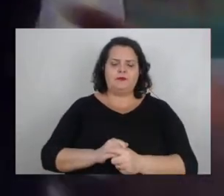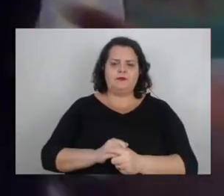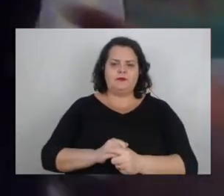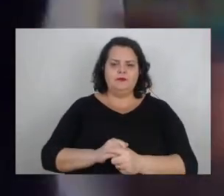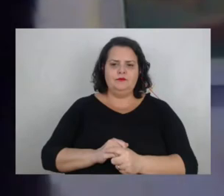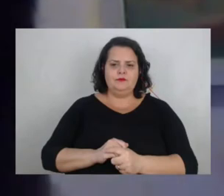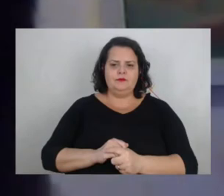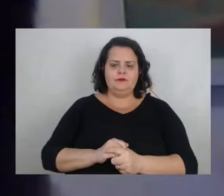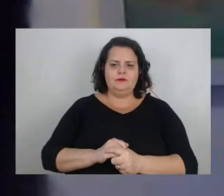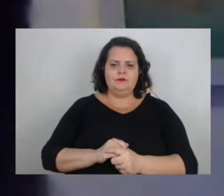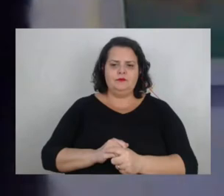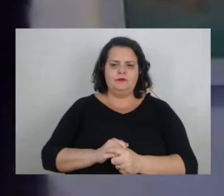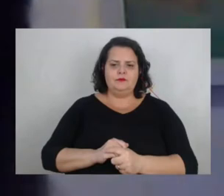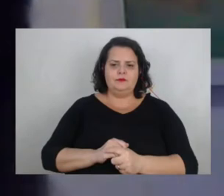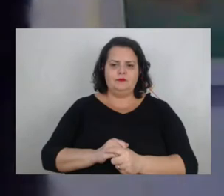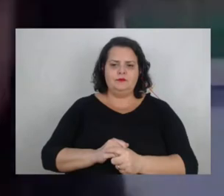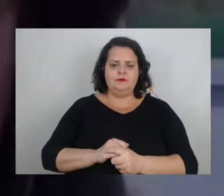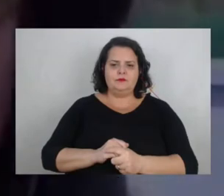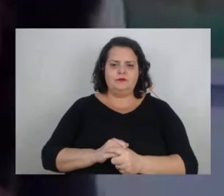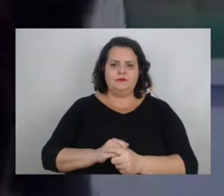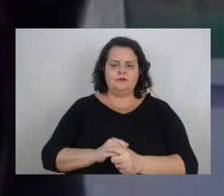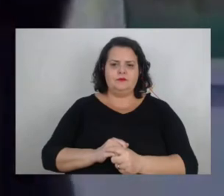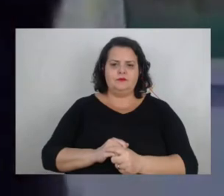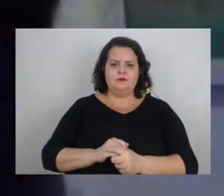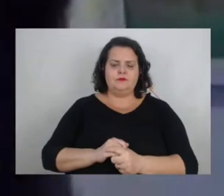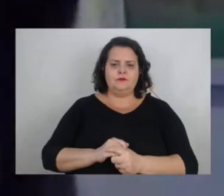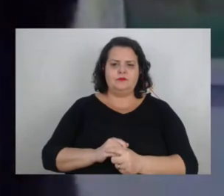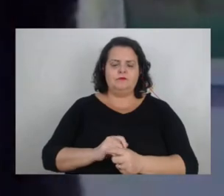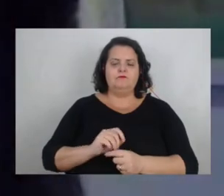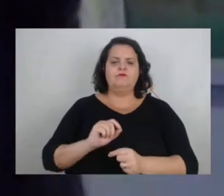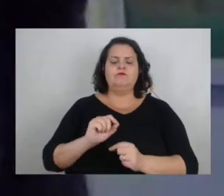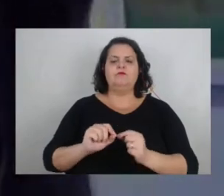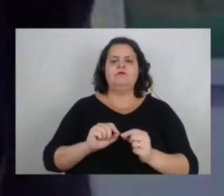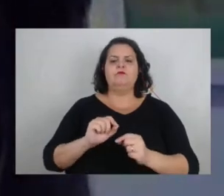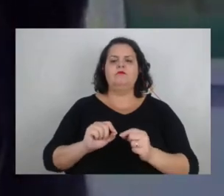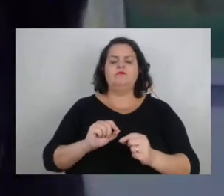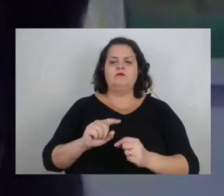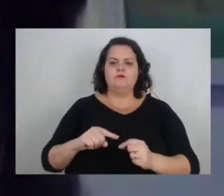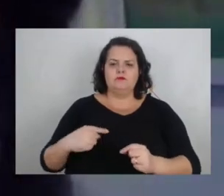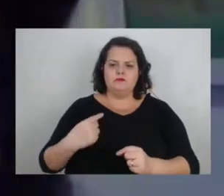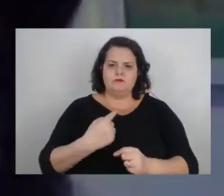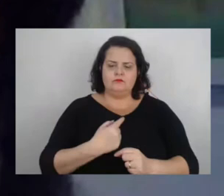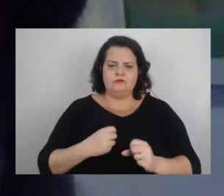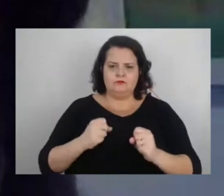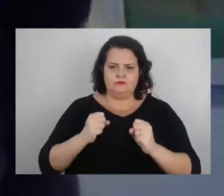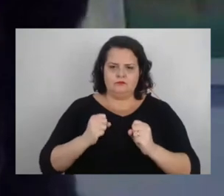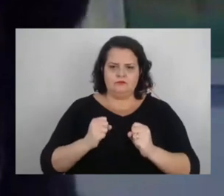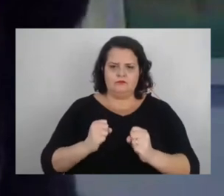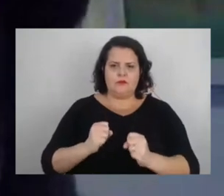poluentes em rios e mar, né? Você vai pôr o slide para mim?